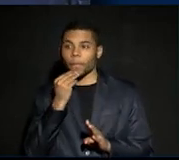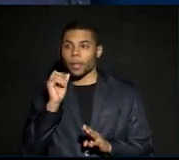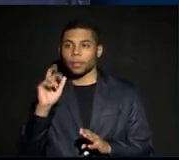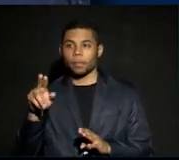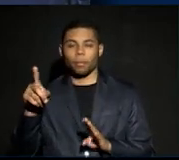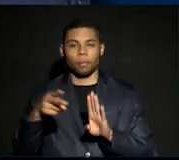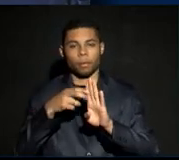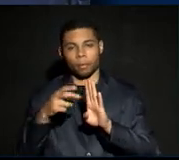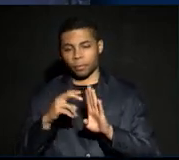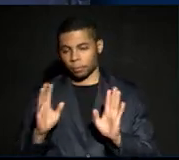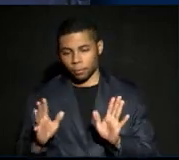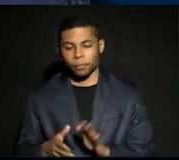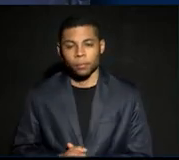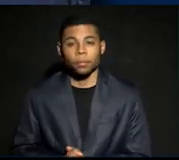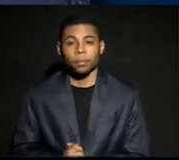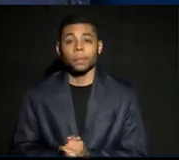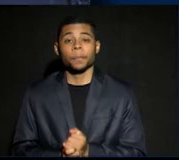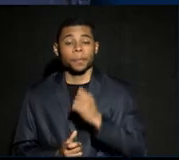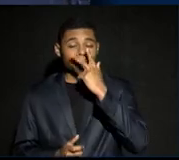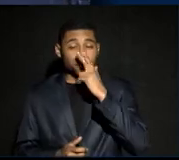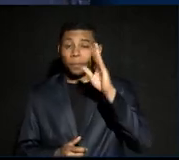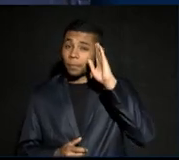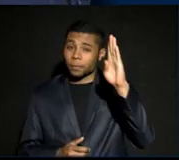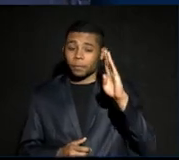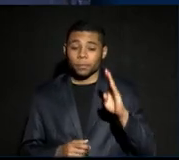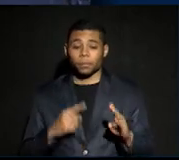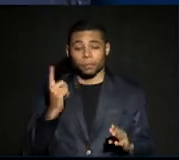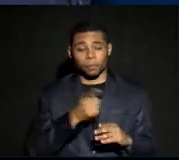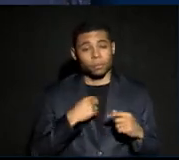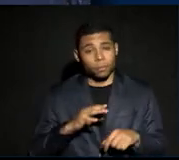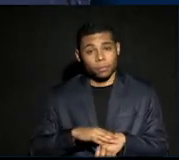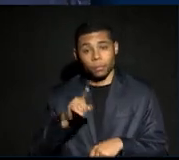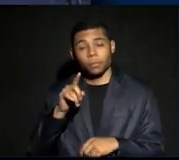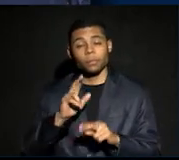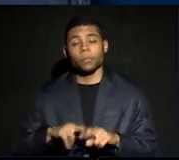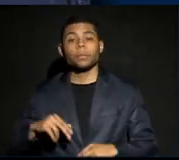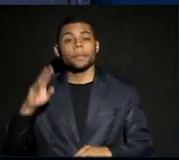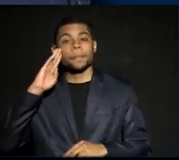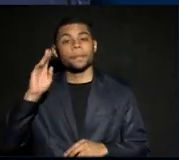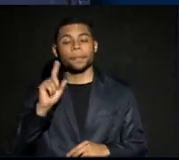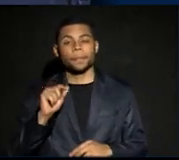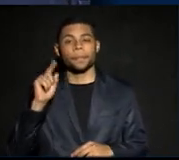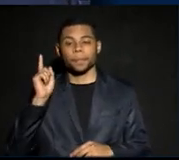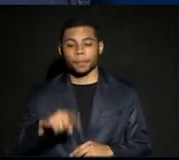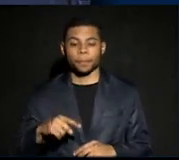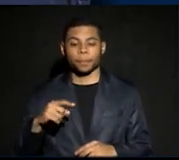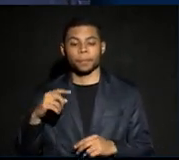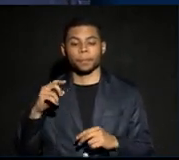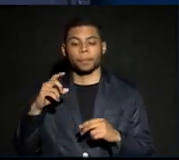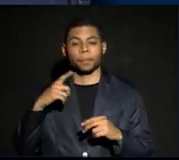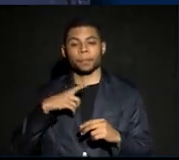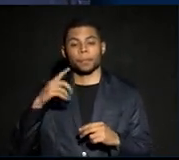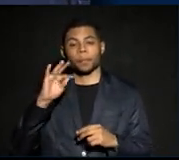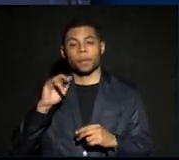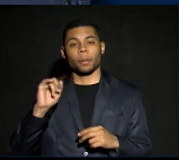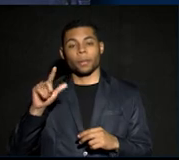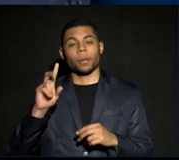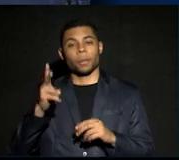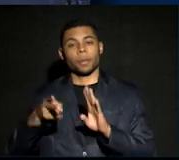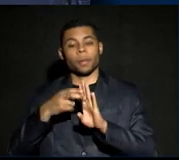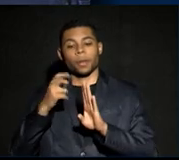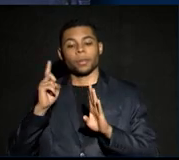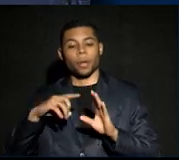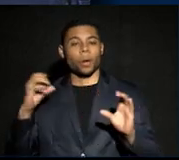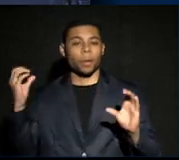ser o ponto terminal da taxa. Mas acho que a principal justificativa para fazer isso é justamente a admissão de que o ponto terminal da taxa